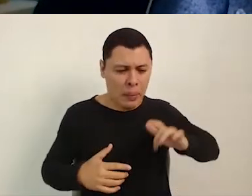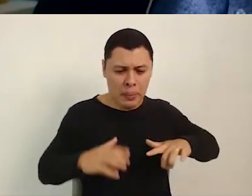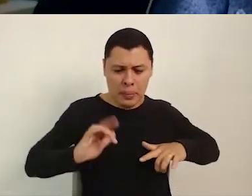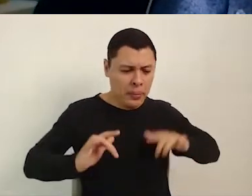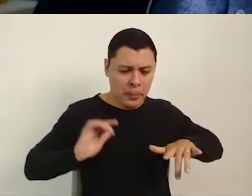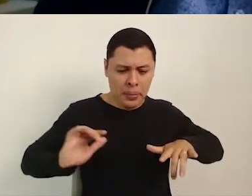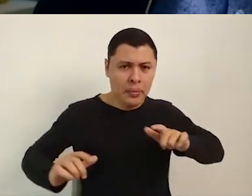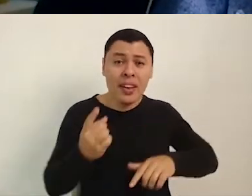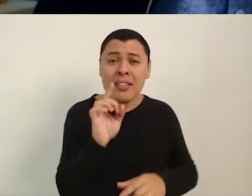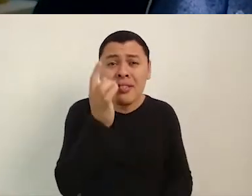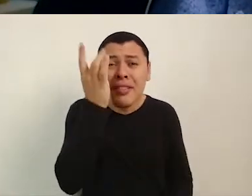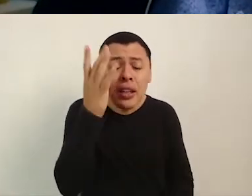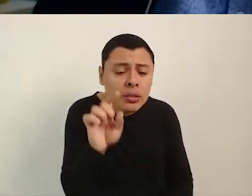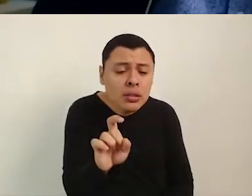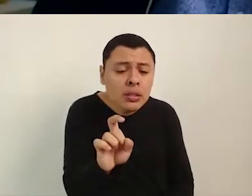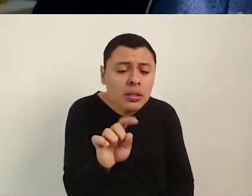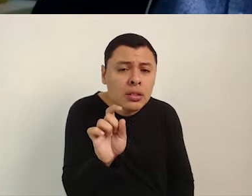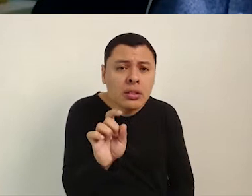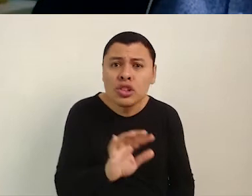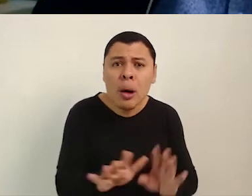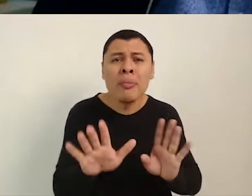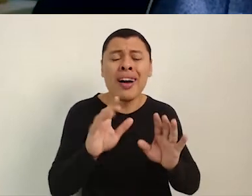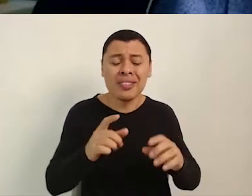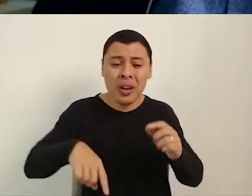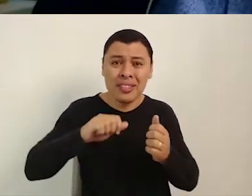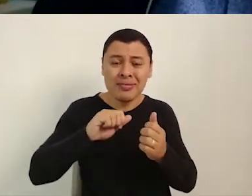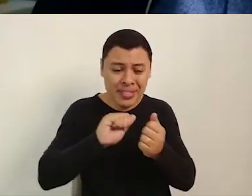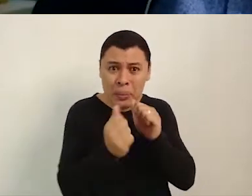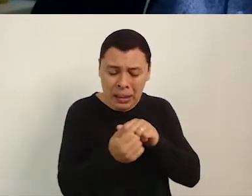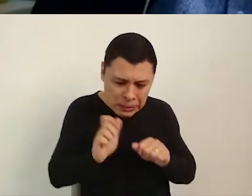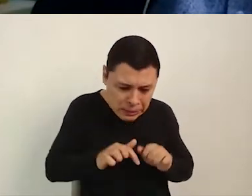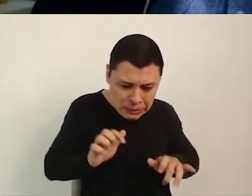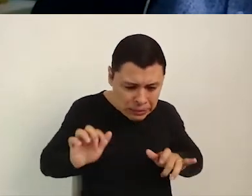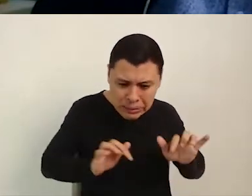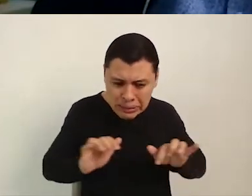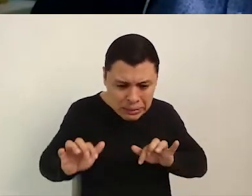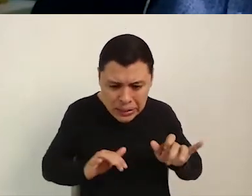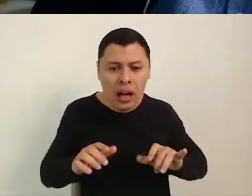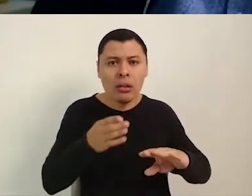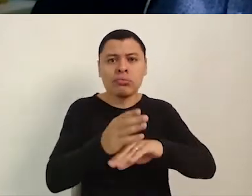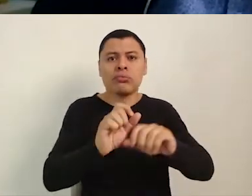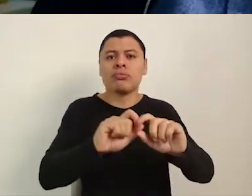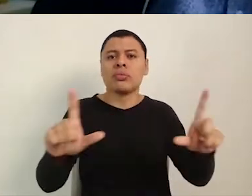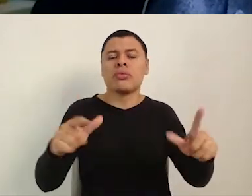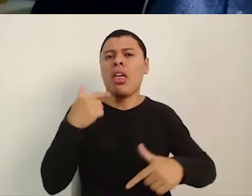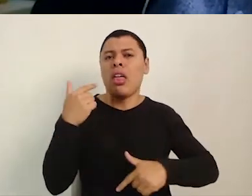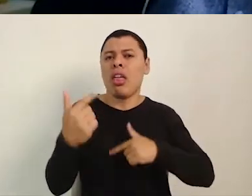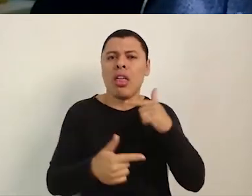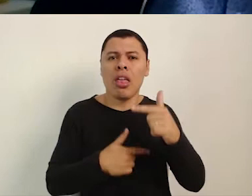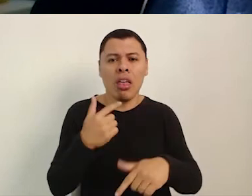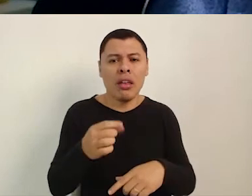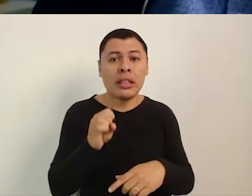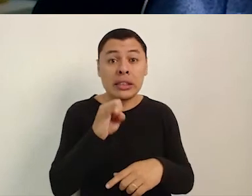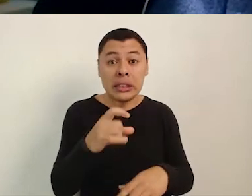E vale a pena? É interessante? Não. Por quê? Porque é um esforço a mais, né? Então, se você acha uma alternativa que é de